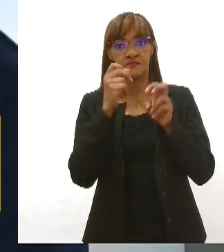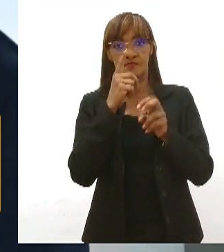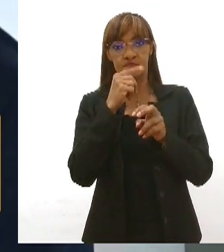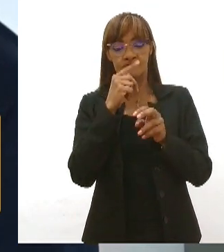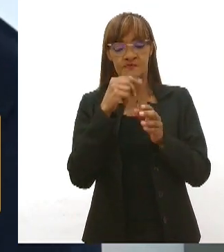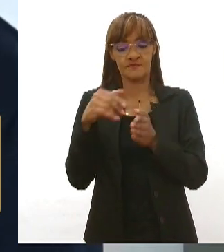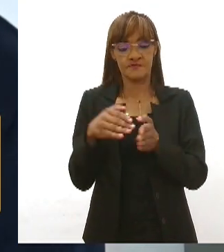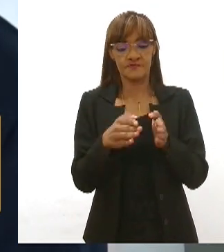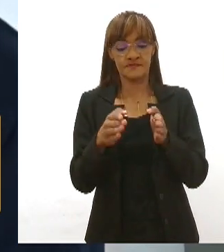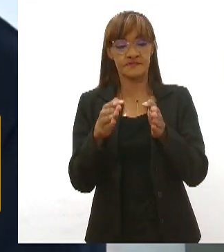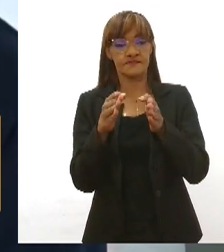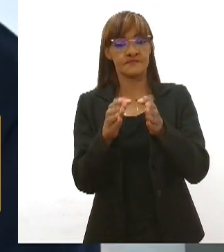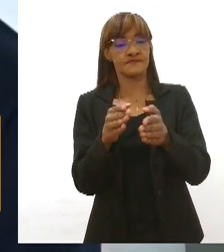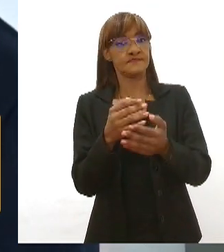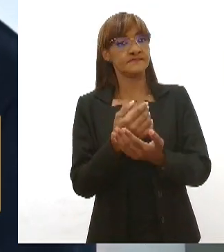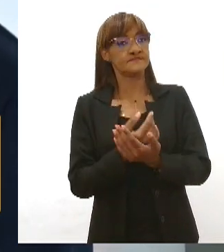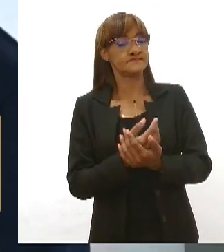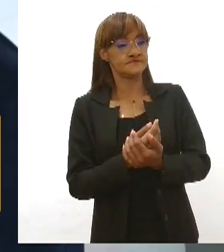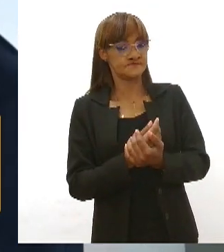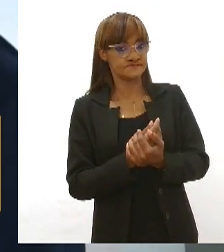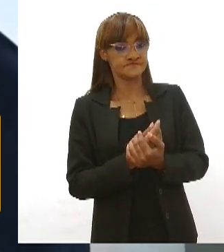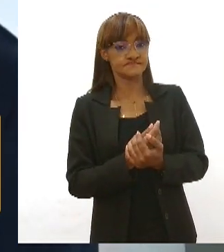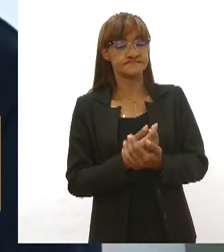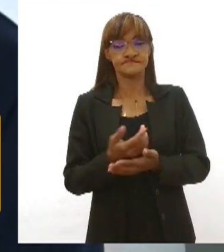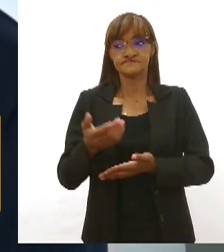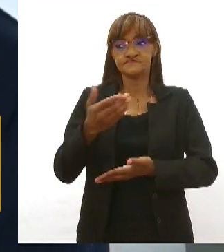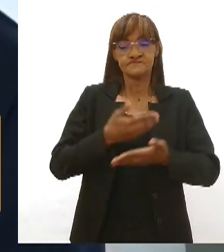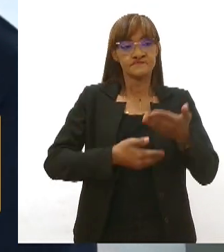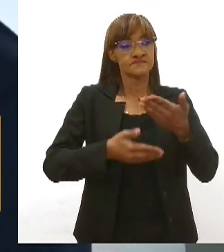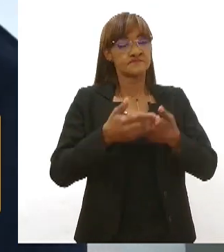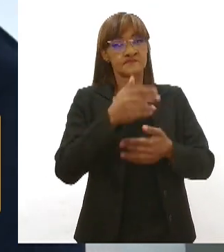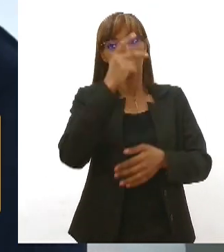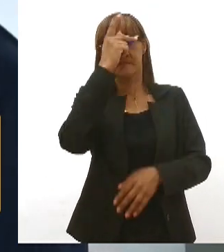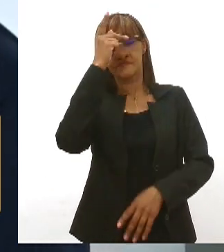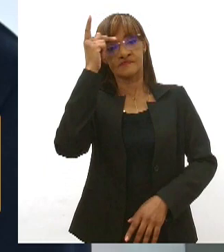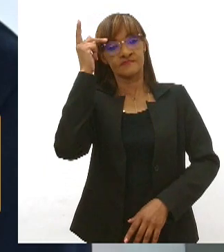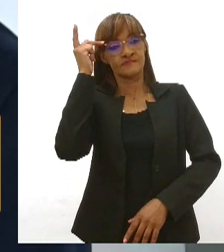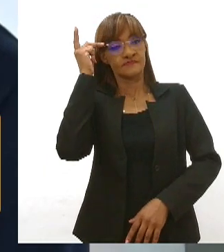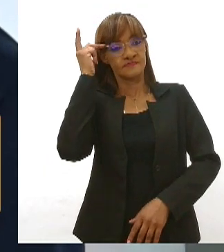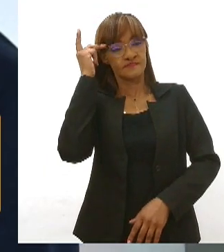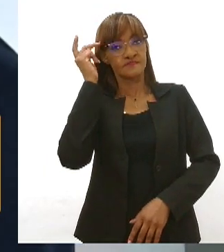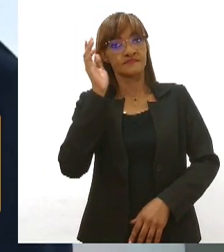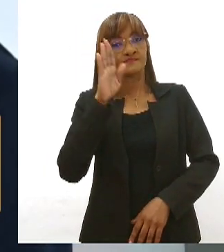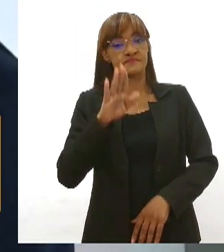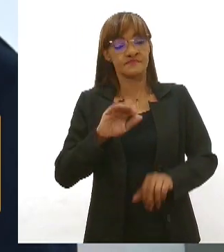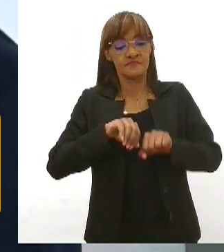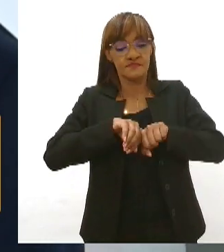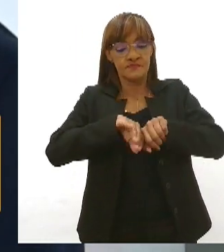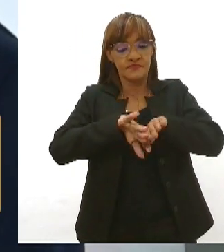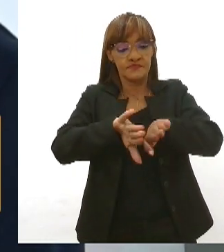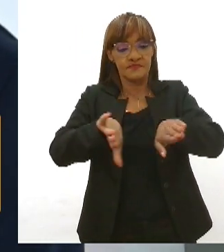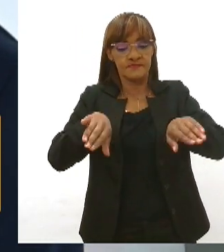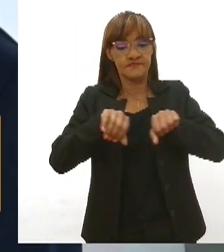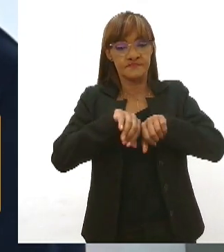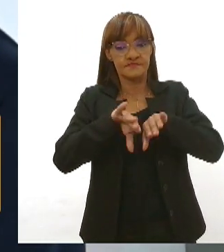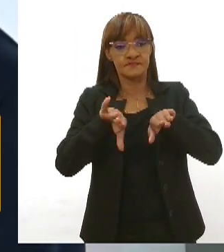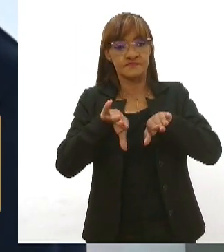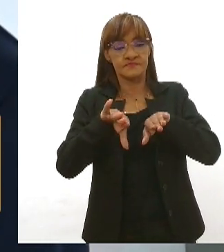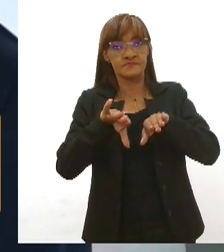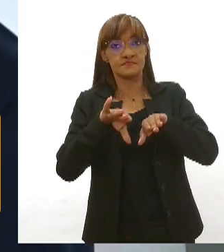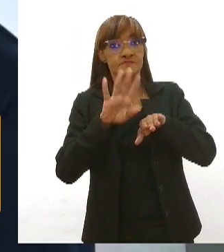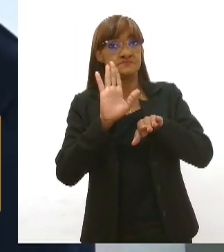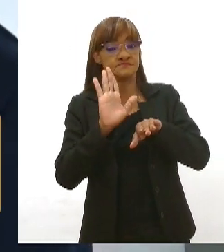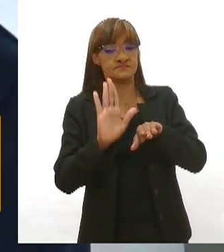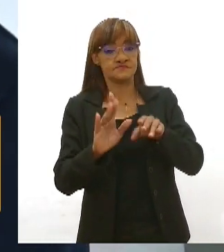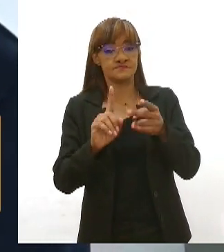interativo com as pessoas que vão estar ali trafegando no shopping. E no dia